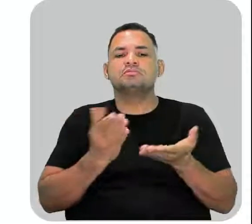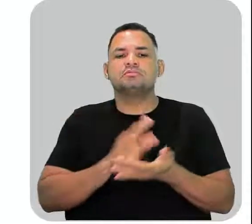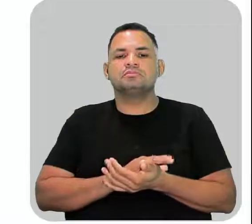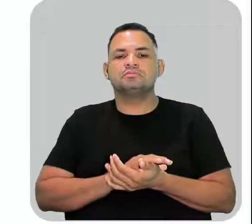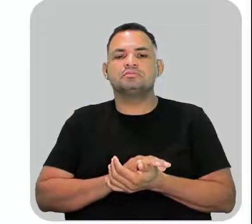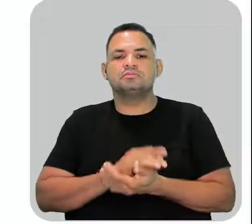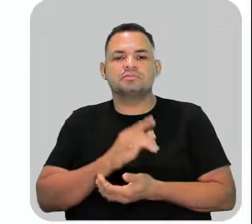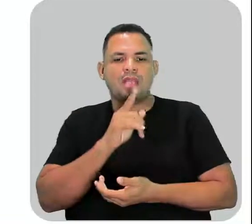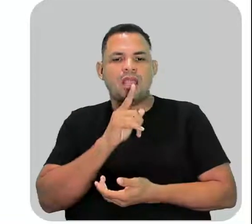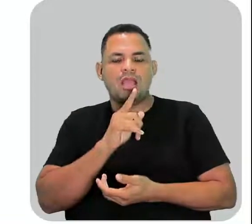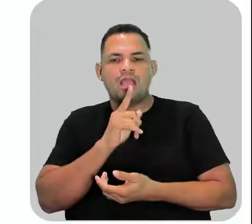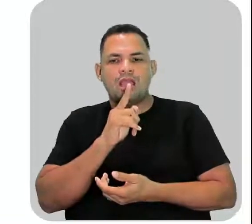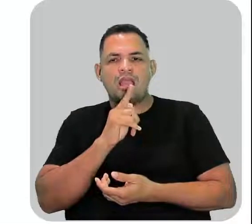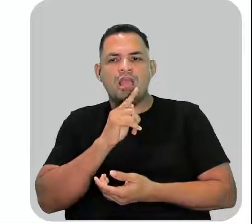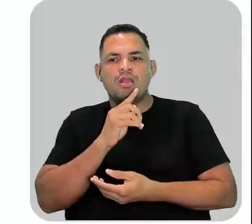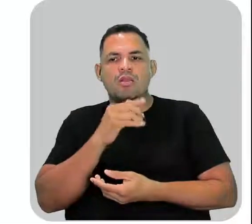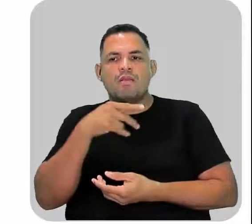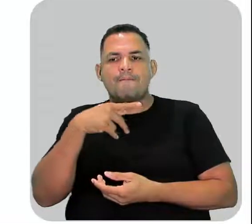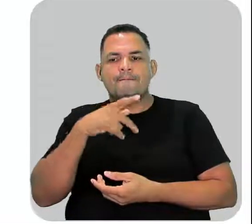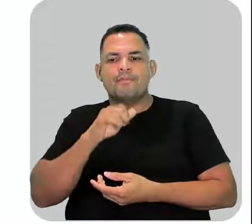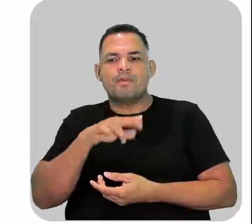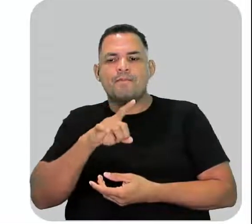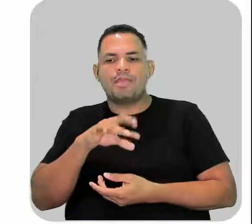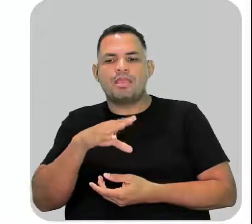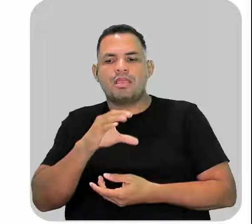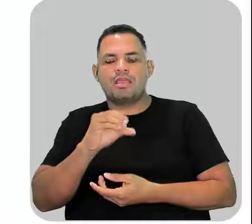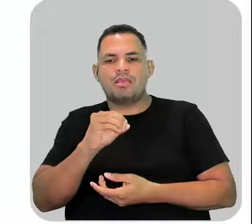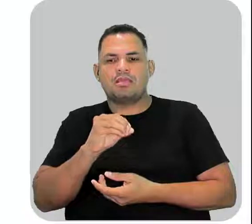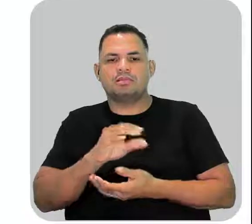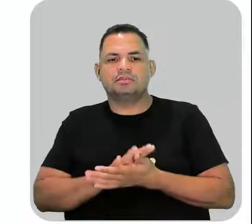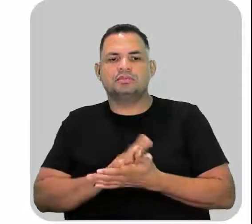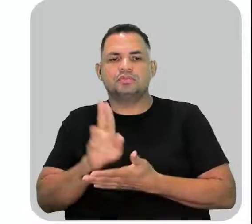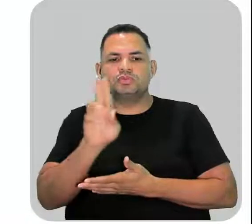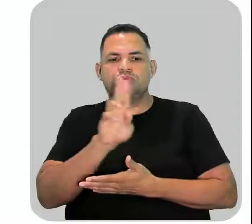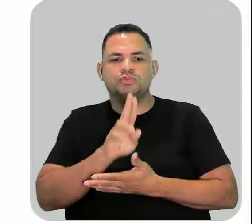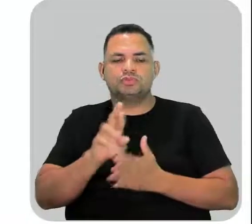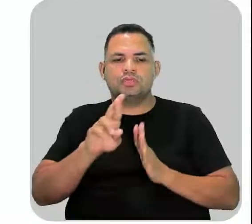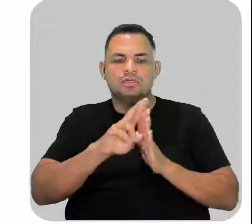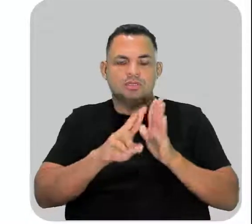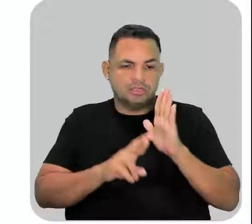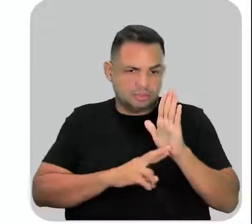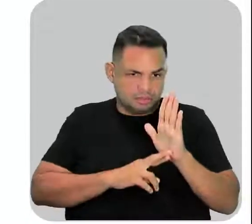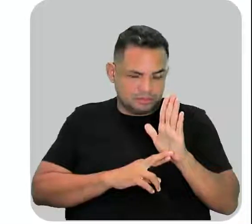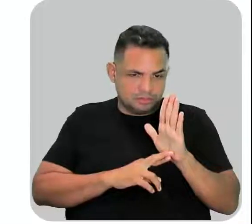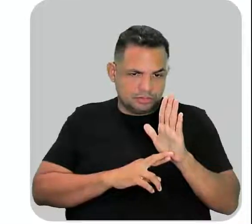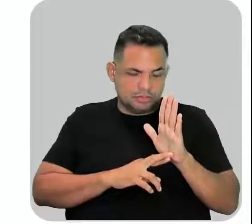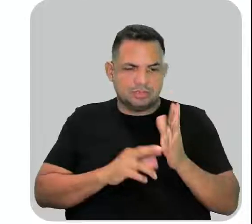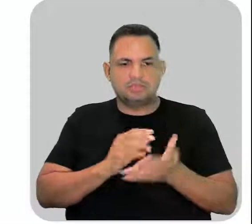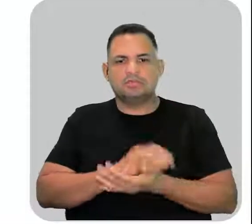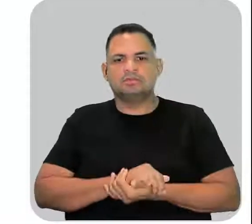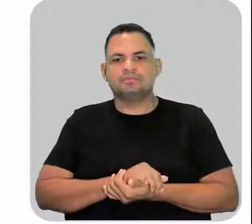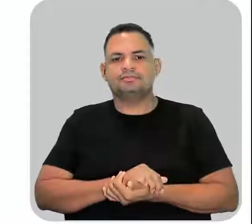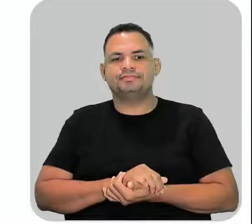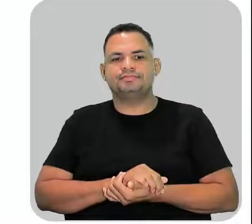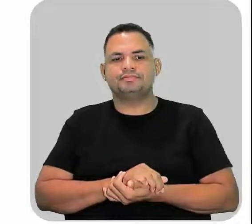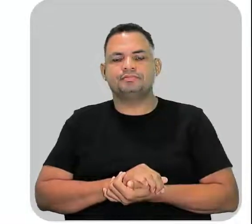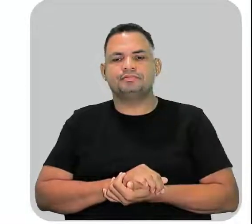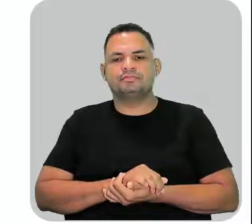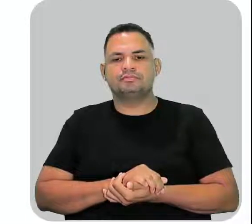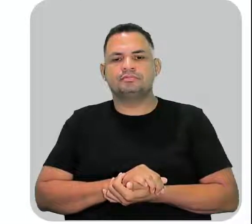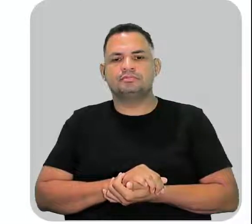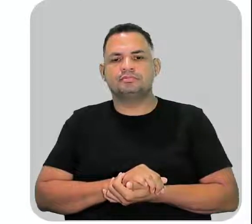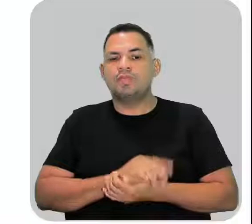Na hidratação do propino, nós vamos usar a regrinha de Markov-Nikov, onde